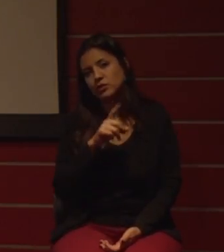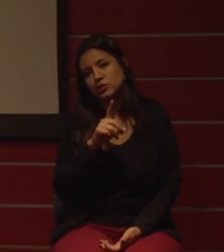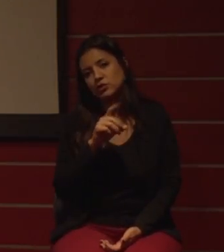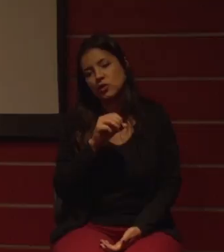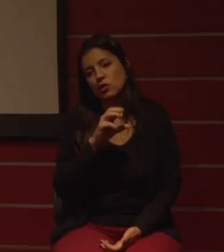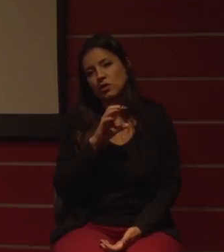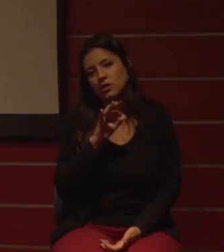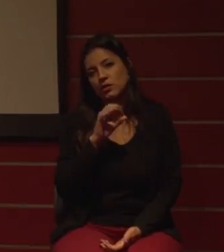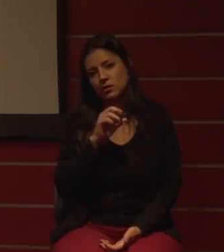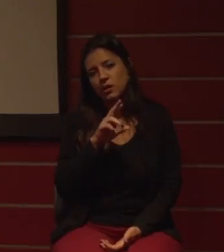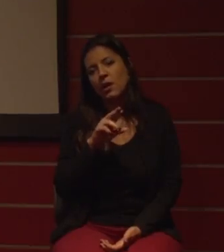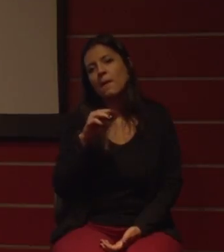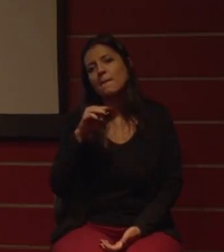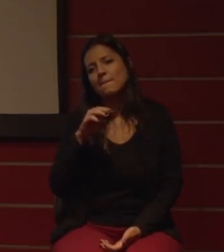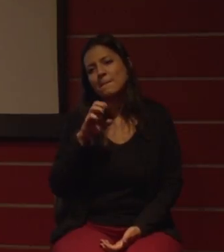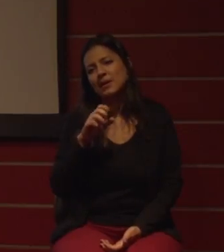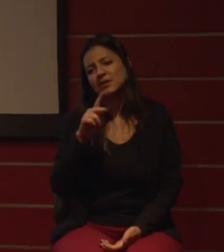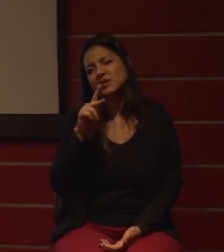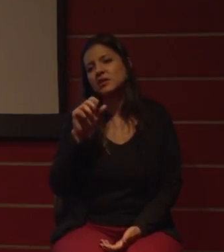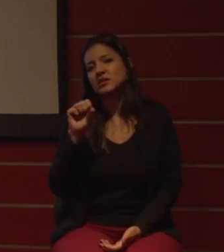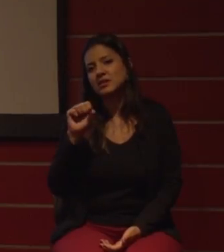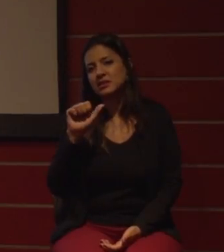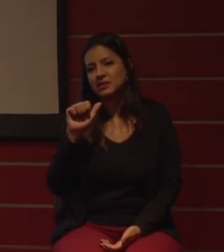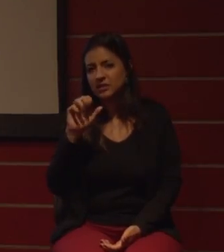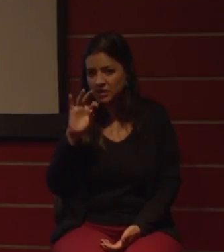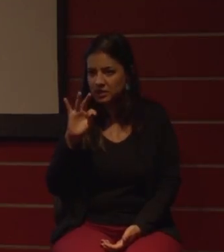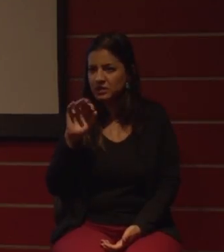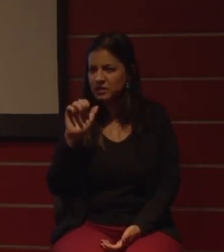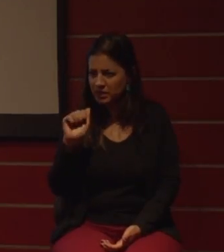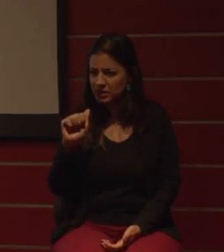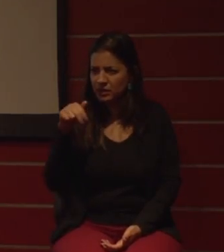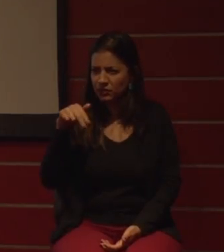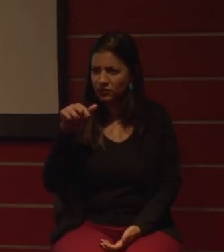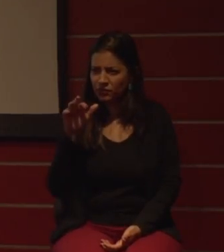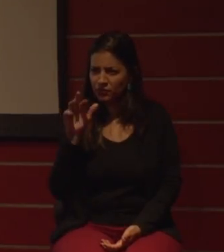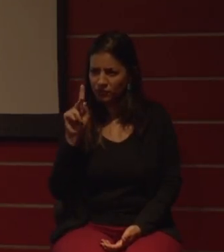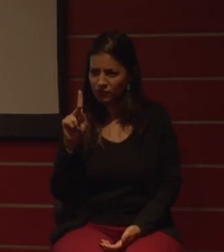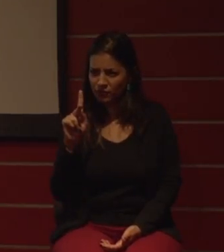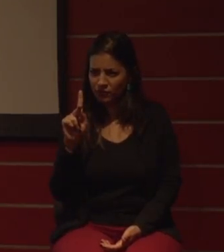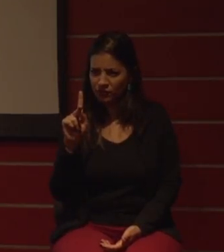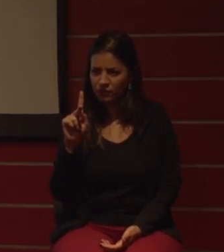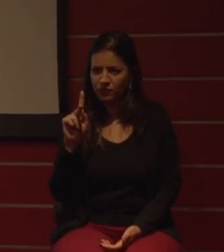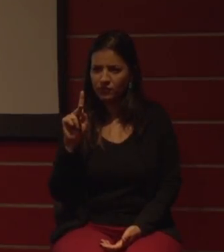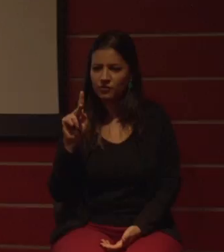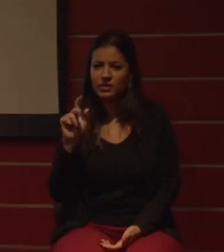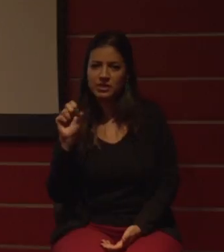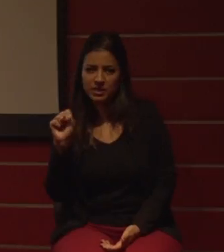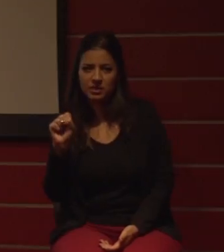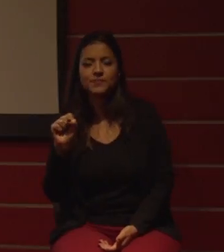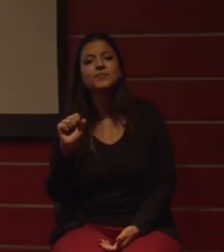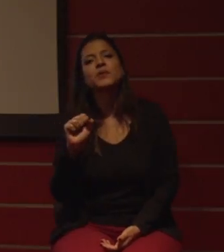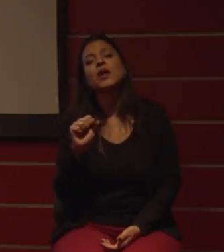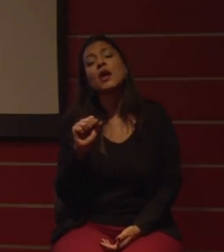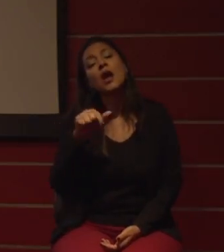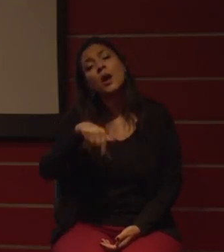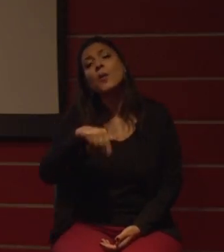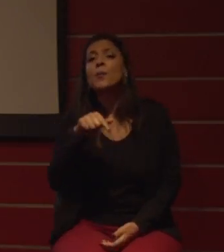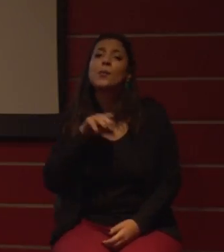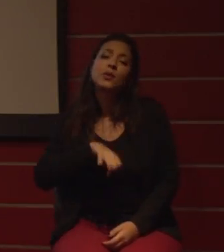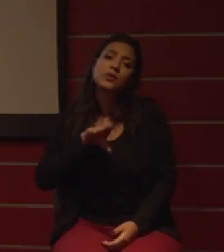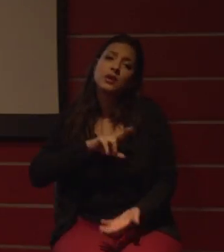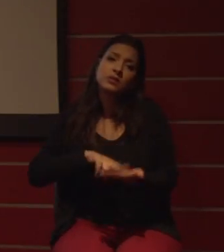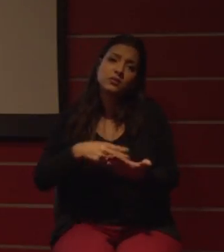duffin em português ficou doutora brinquedo seo o